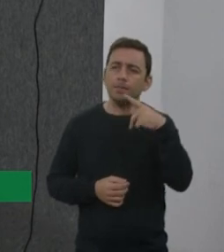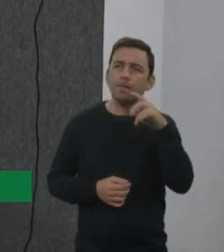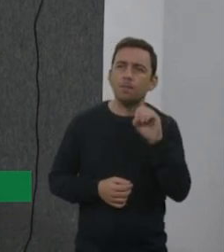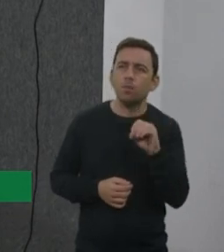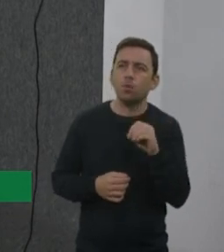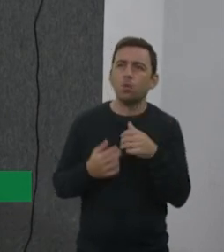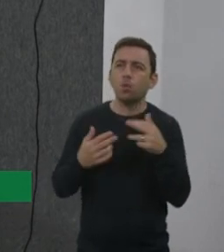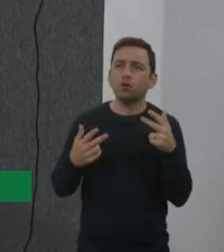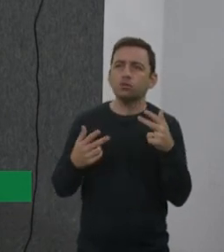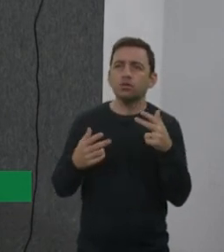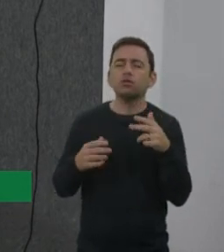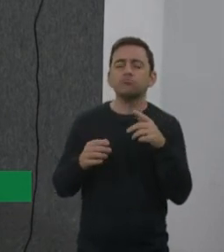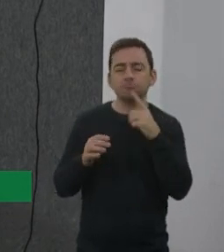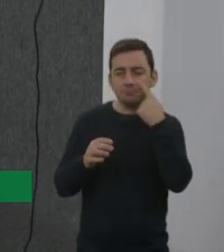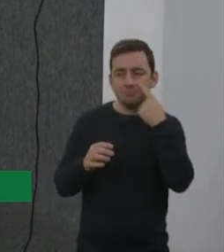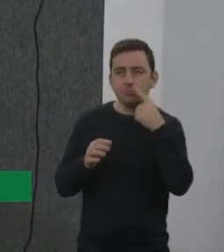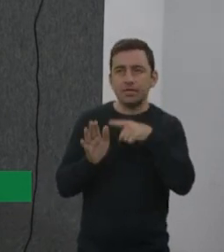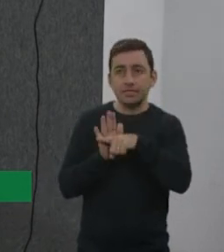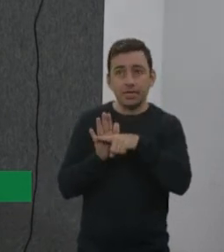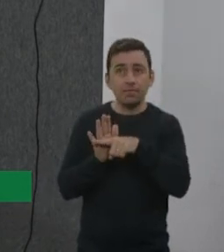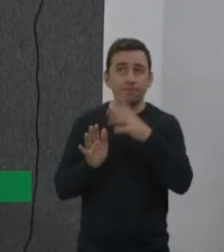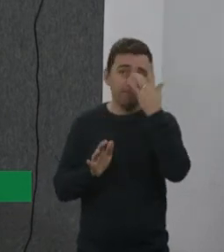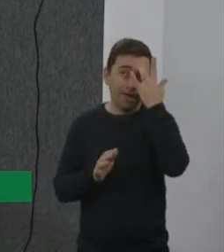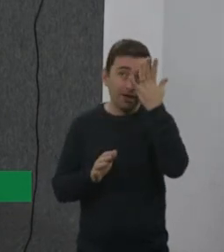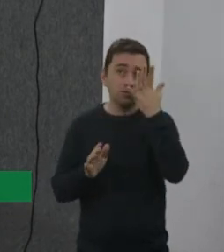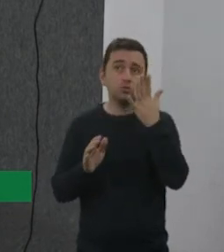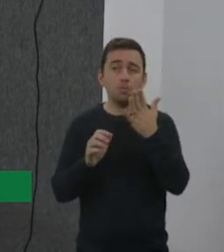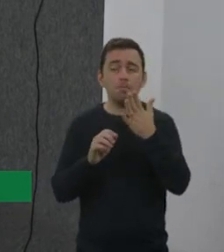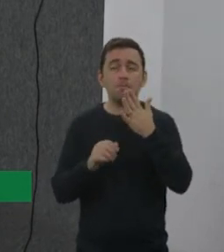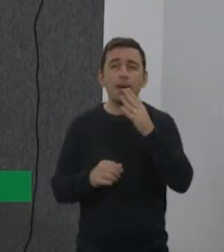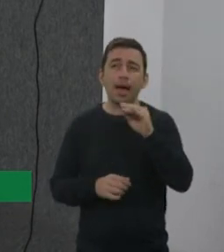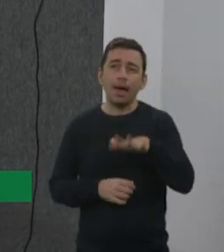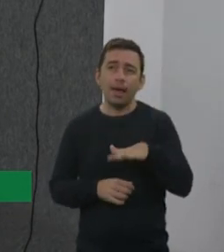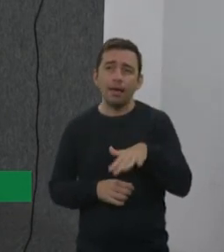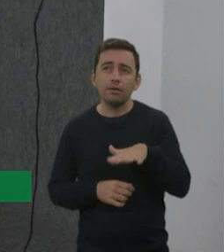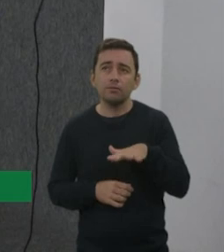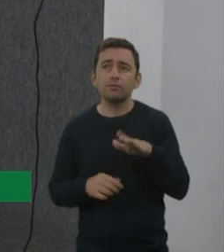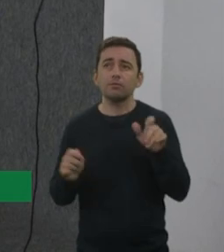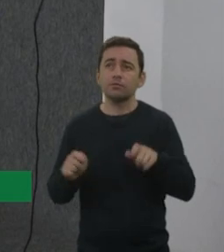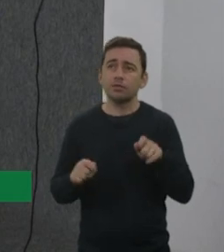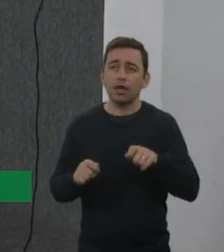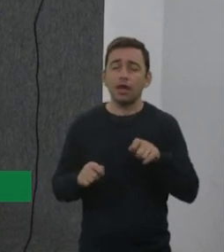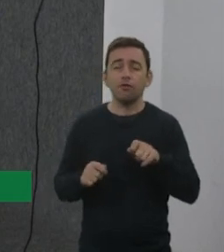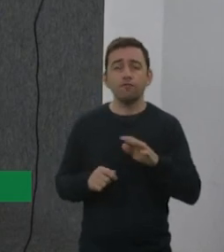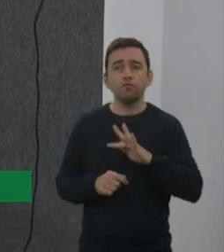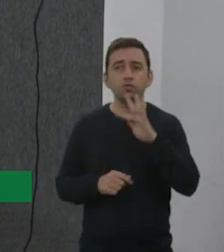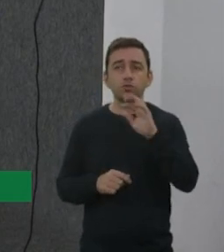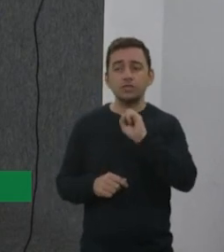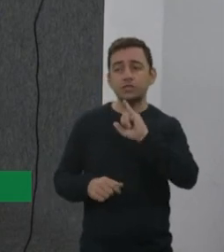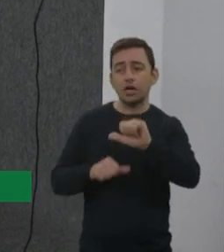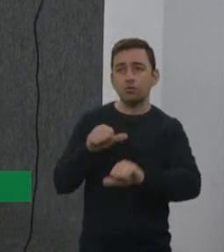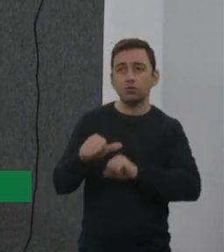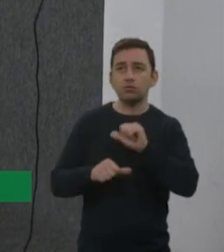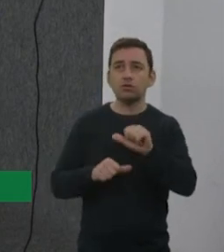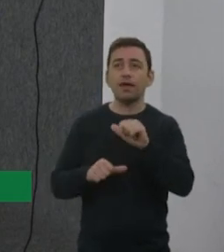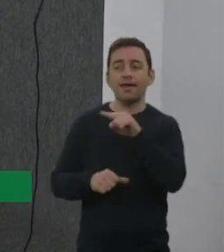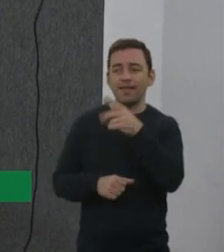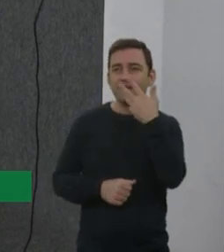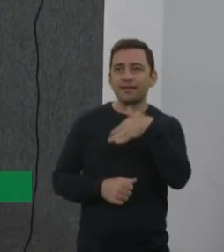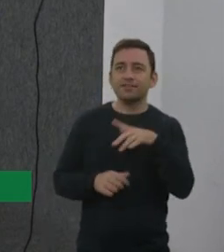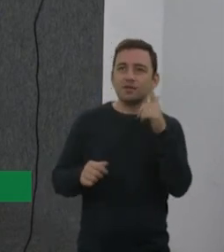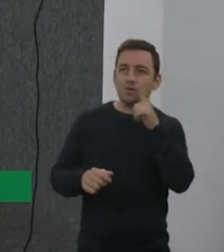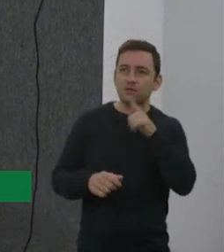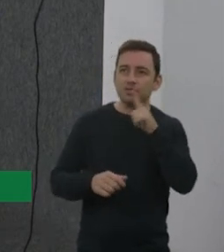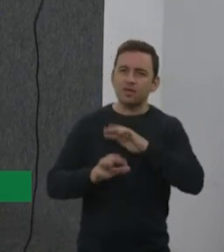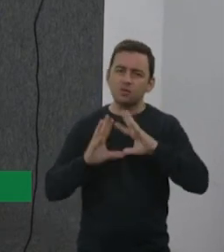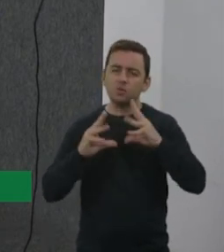Então, faz um rastreamento, um exame fácil, barato, e que possa garantir que vai ter uma alteração. E, quando tiver essa alteração, essa criança vai ter o acesso a toda a